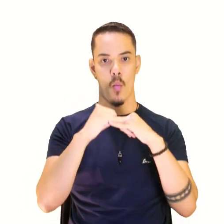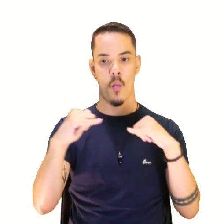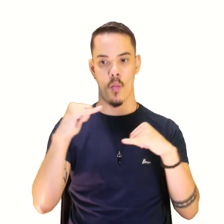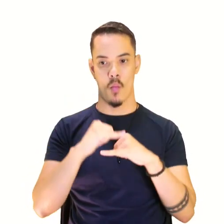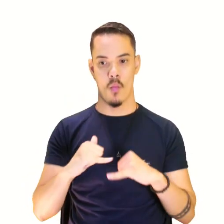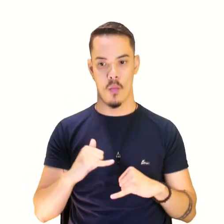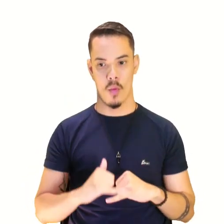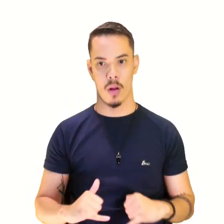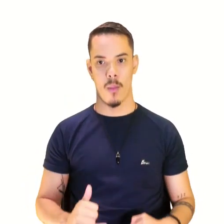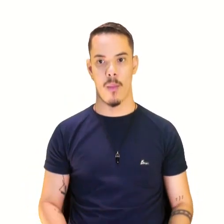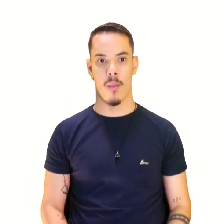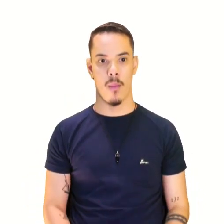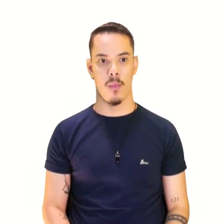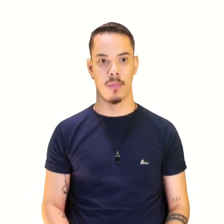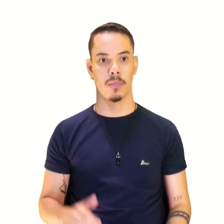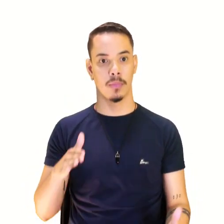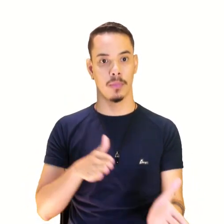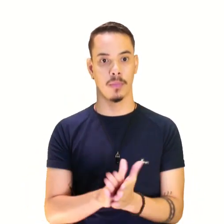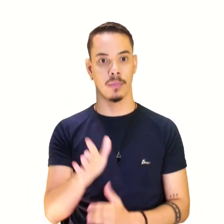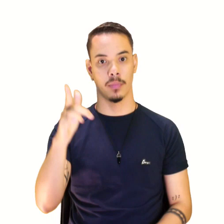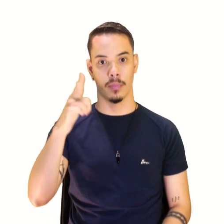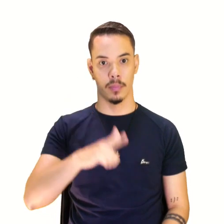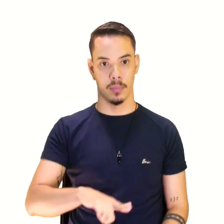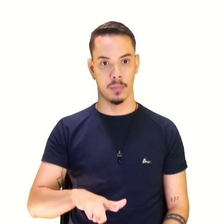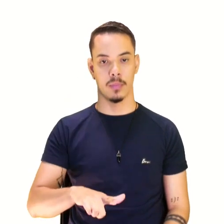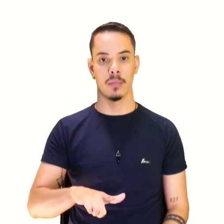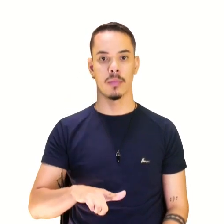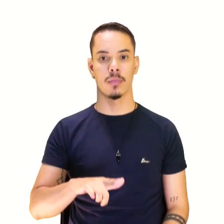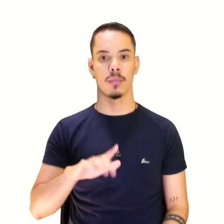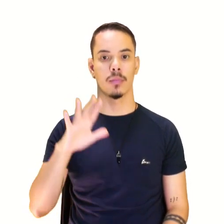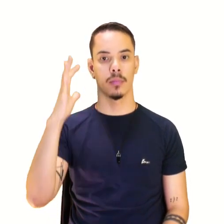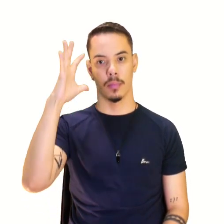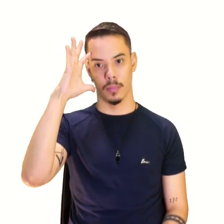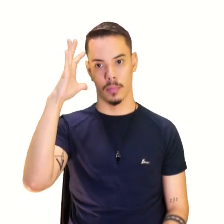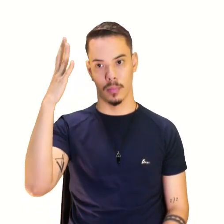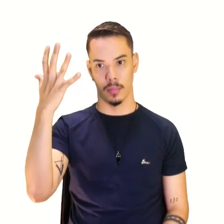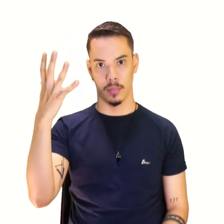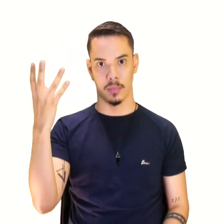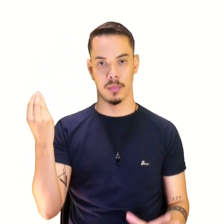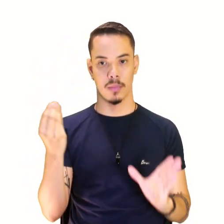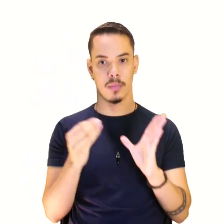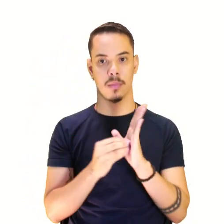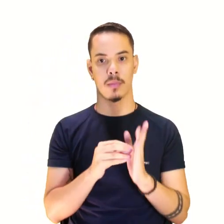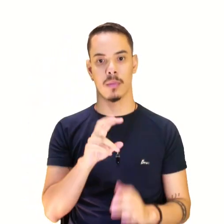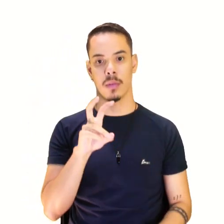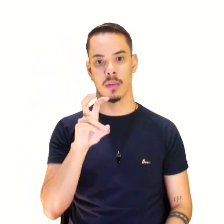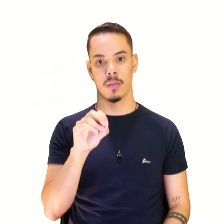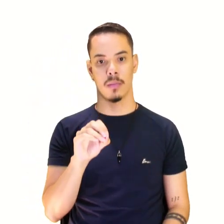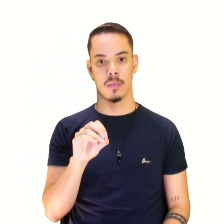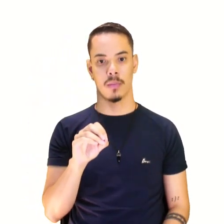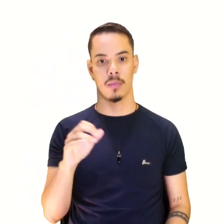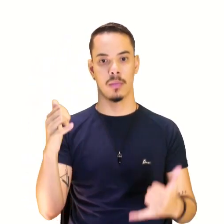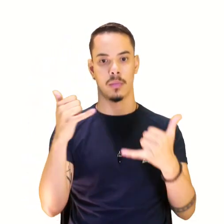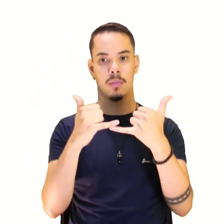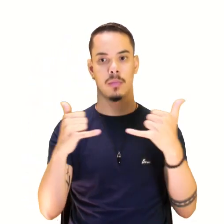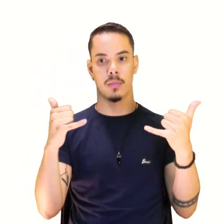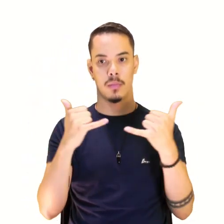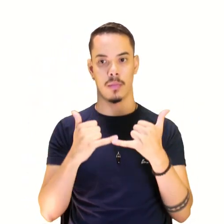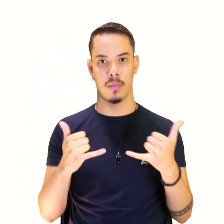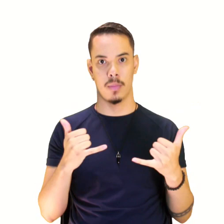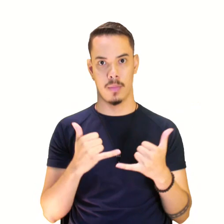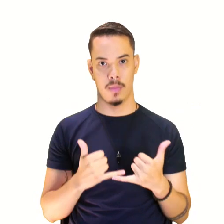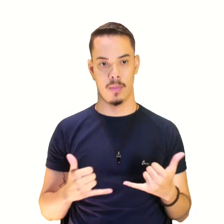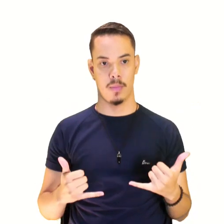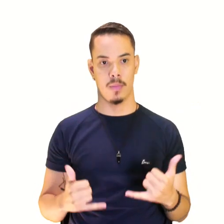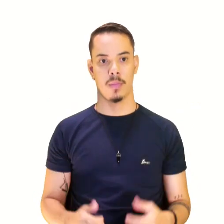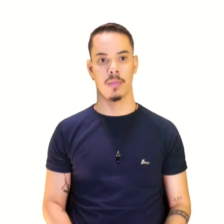página. Ao reimprimi-lo, a editora resolveu colocar 50 linhas por